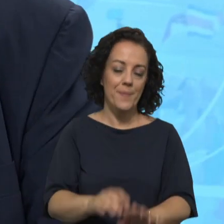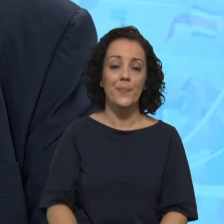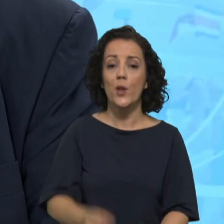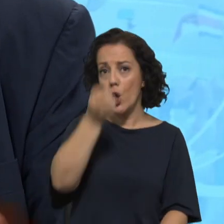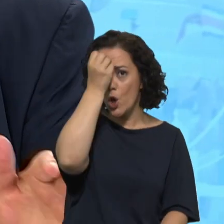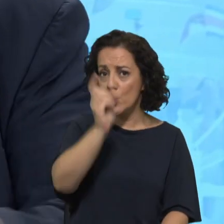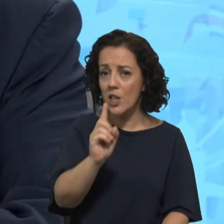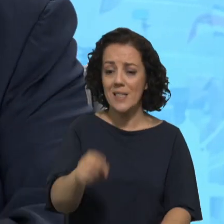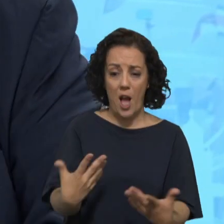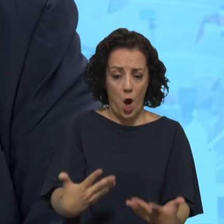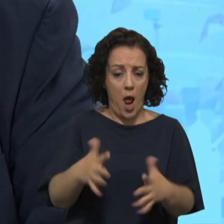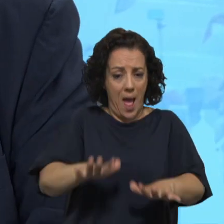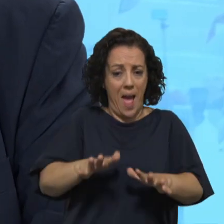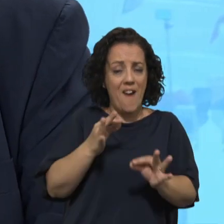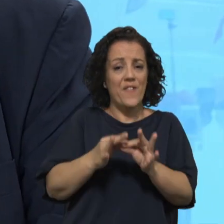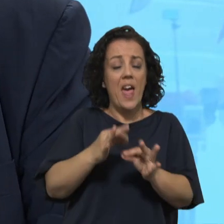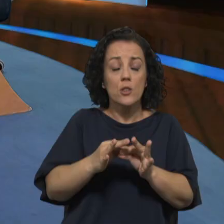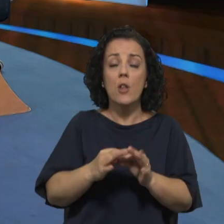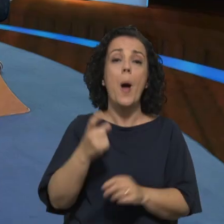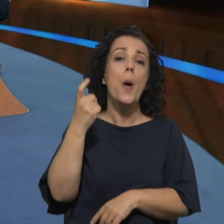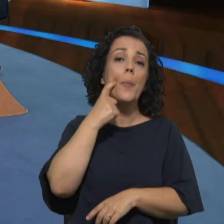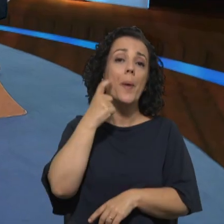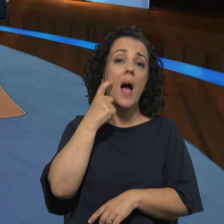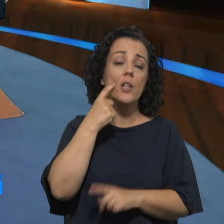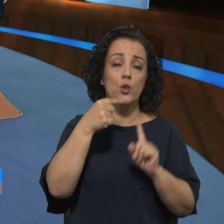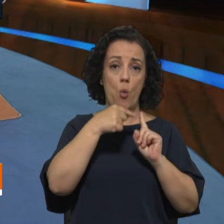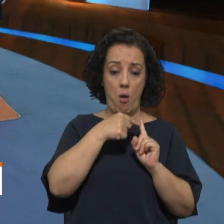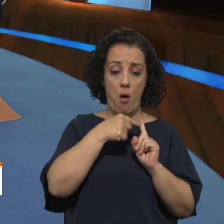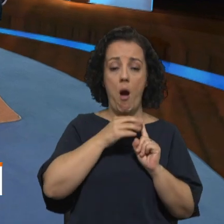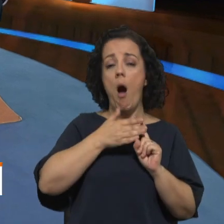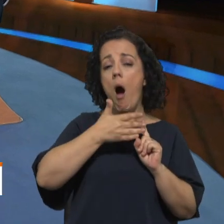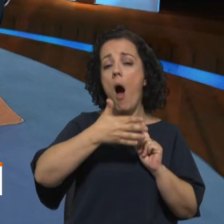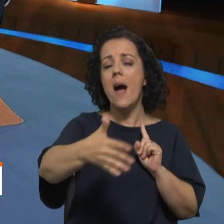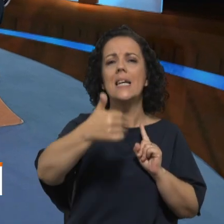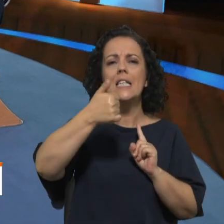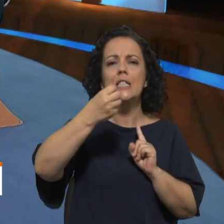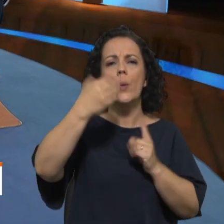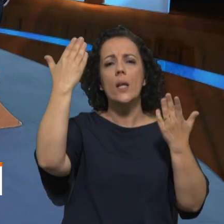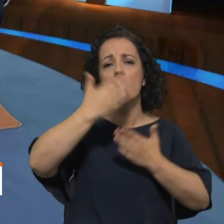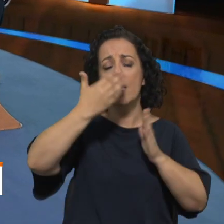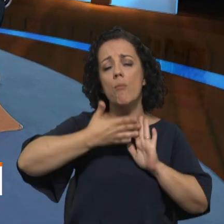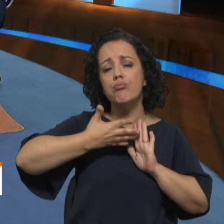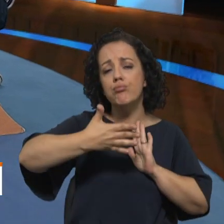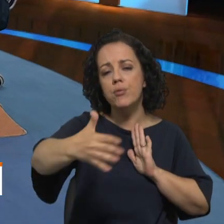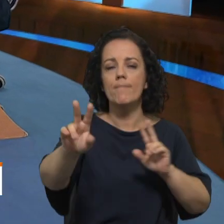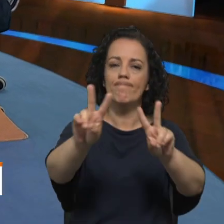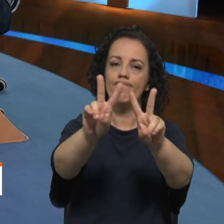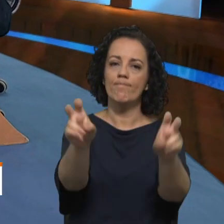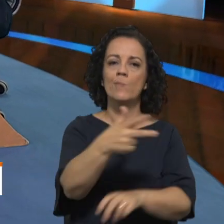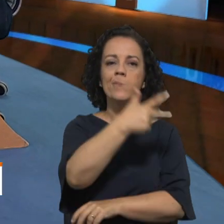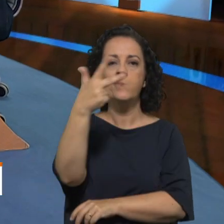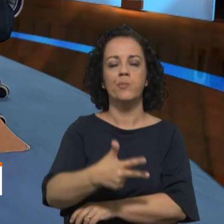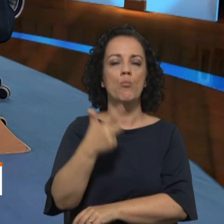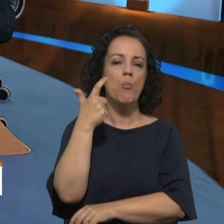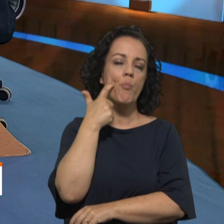de Páscoa e nestes 50 dias do tempo pascal que nos conduzem ao domingo de Pentecostes, ao termo, à plenitude da Páscoa,